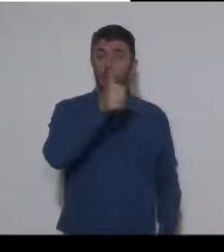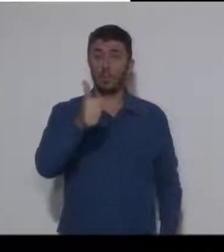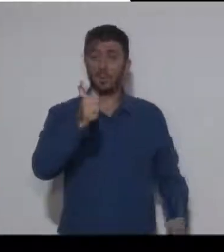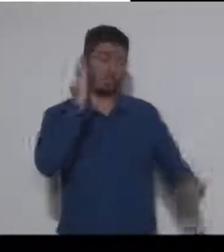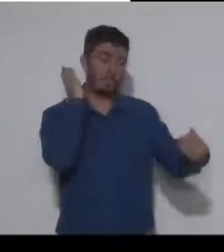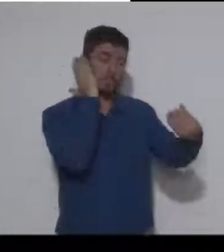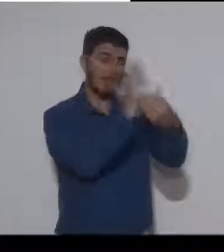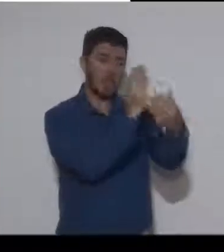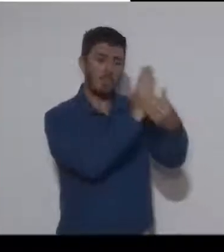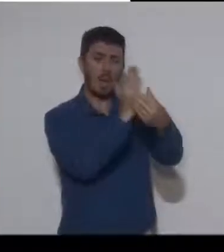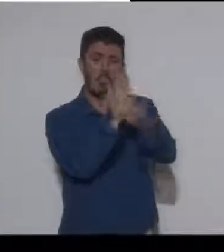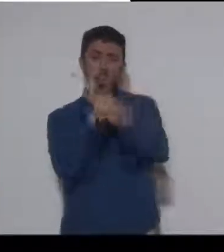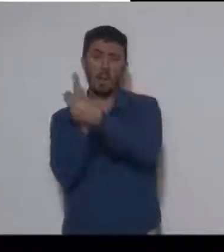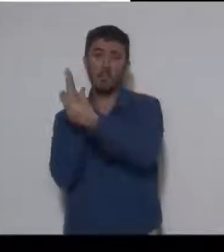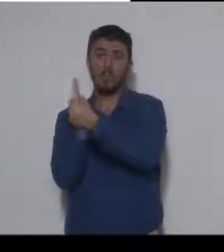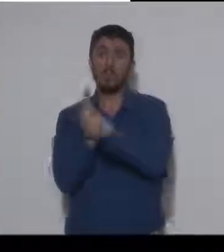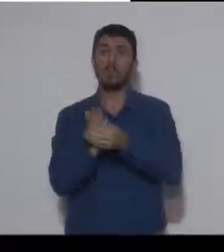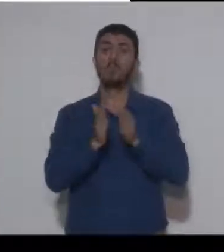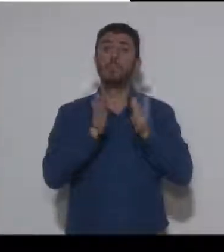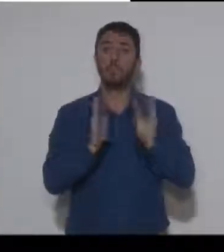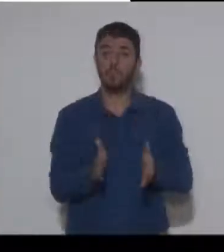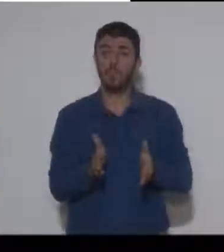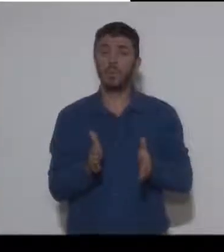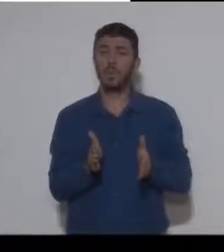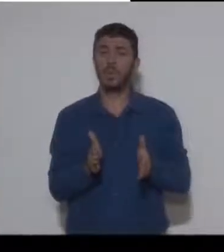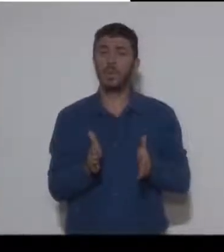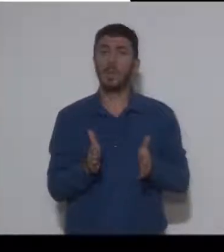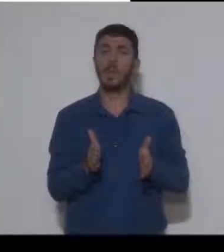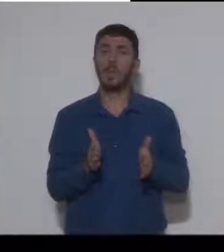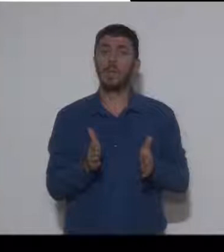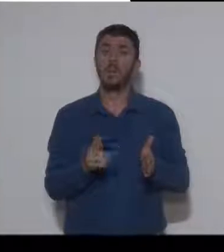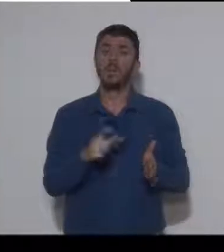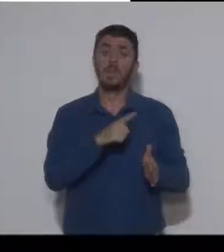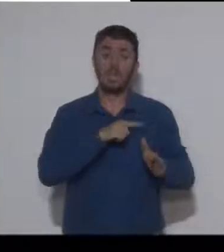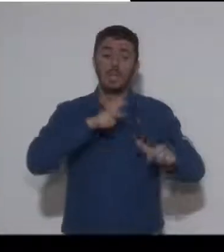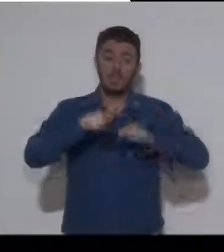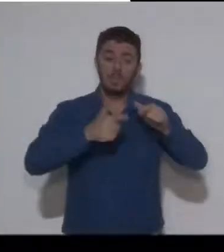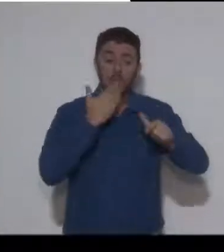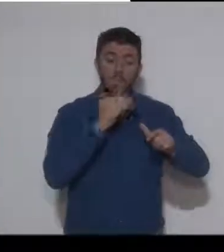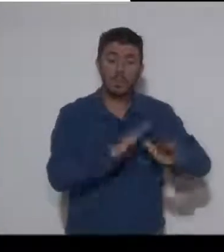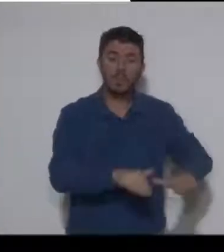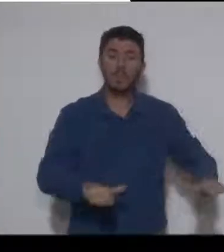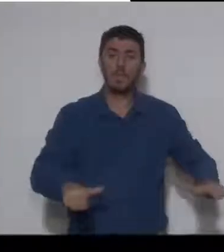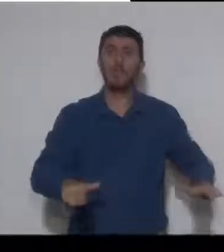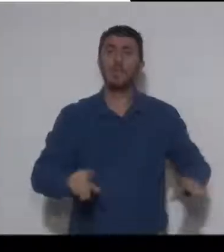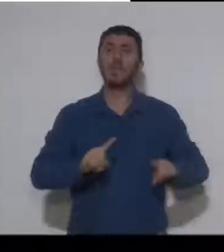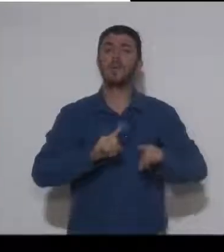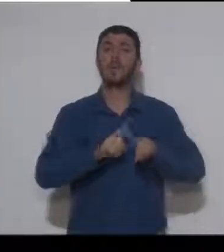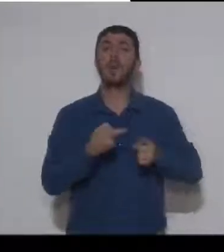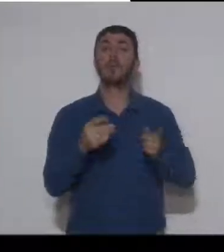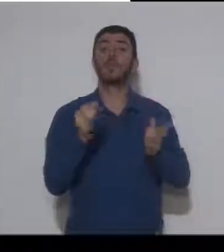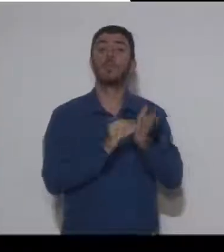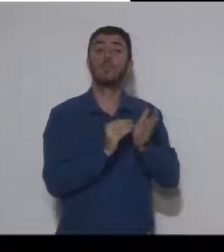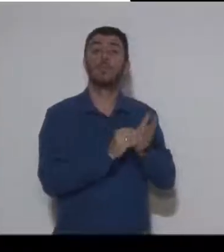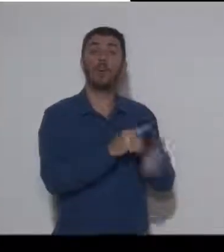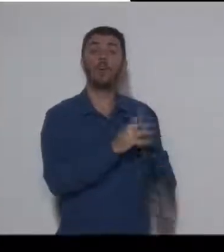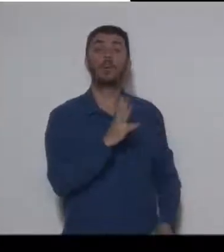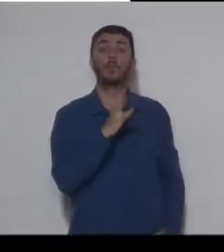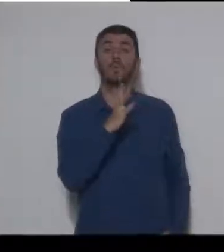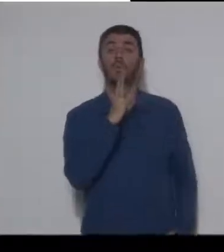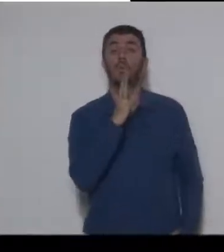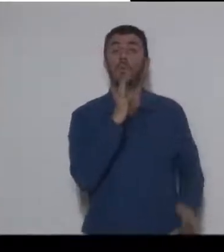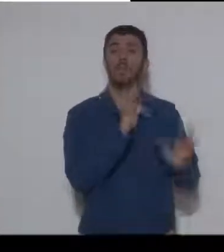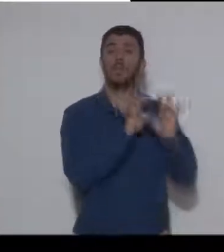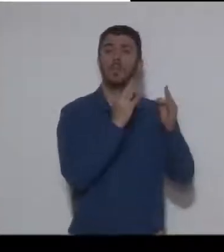trabalho infantil, mas muitas vezes, por causa do desconhecimento, o jovem só procura justiça quando a desgraça está